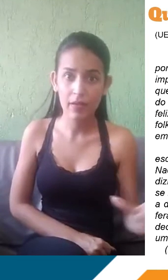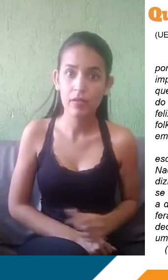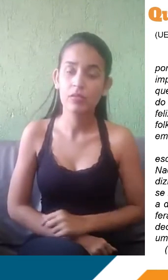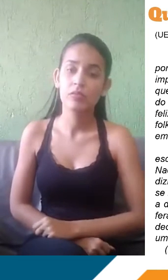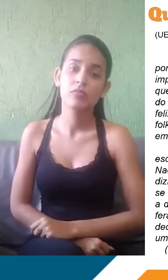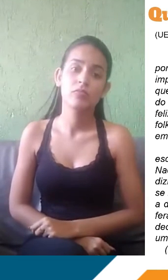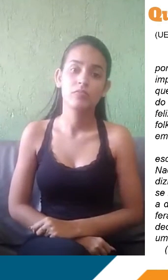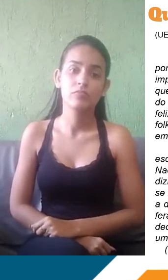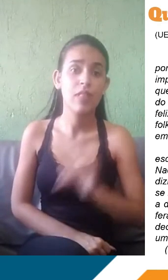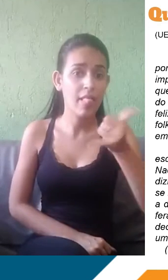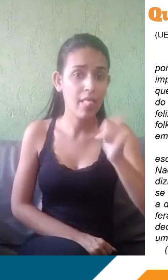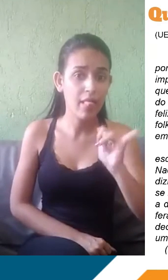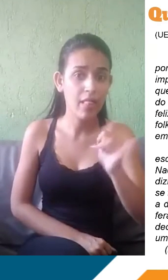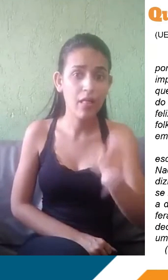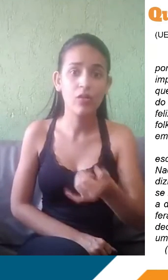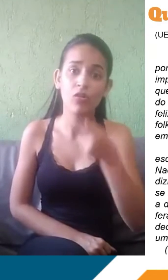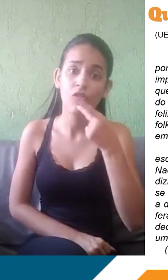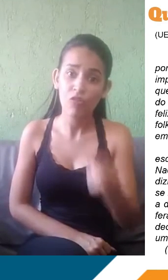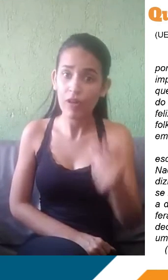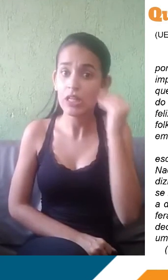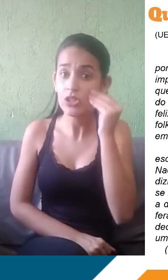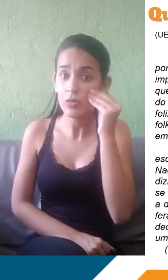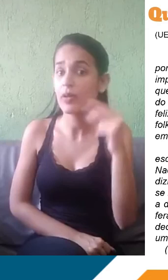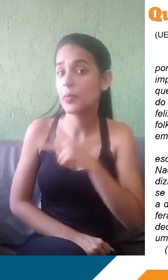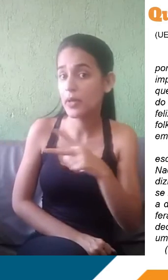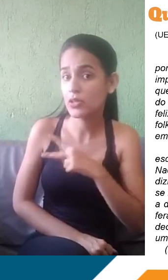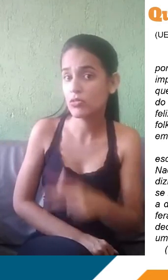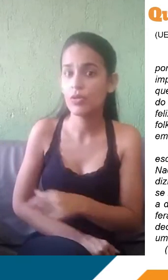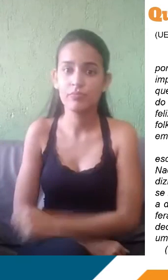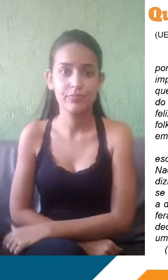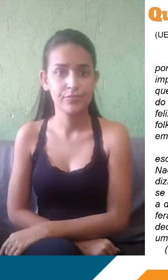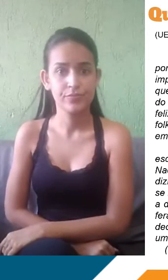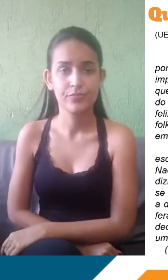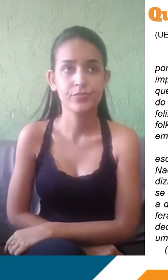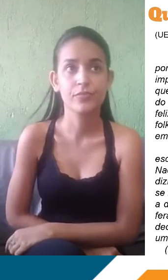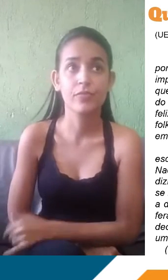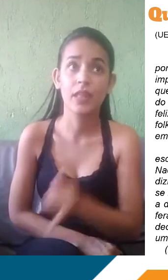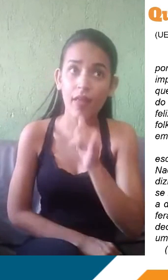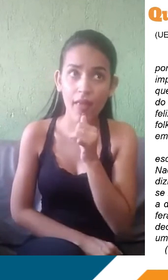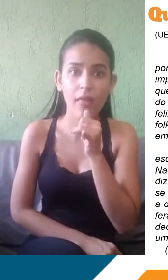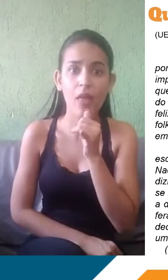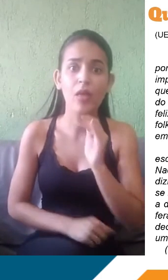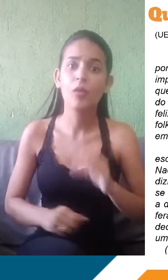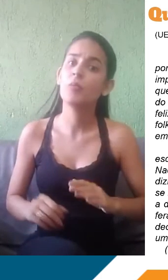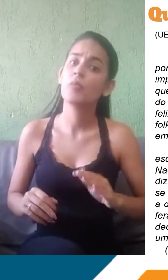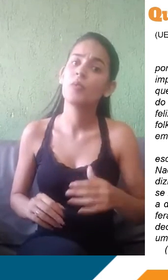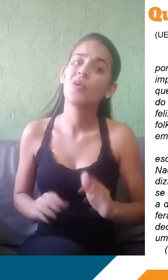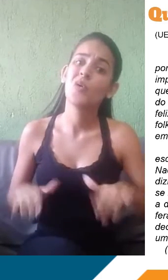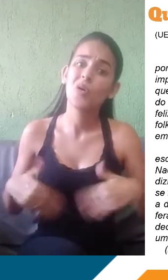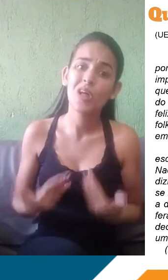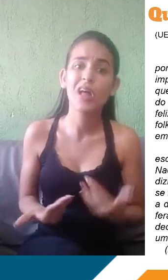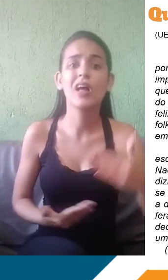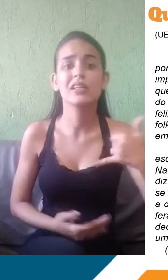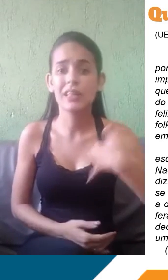relatando as experiências particulares do personagem Policarpo Quaresma. Por exemplo, desde 18 anos que